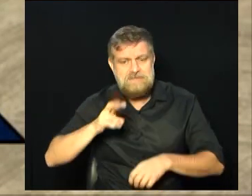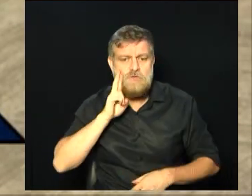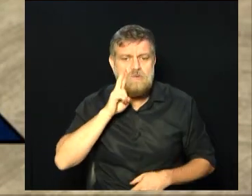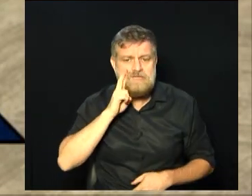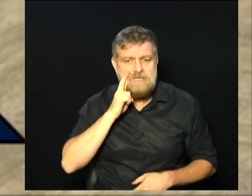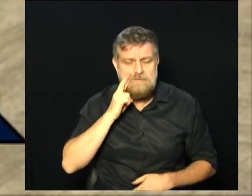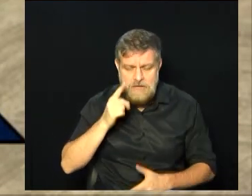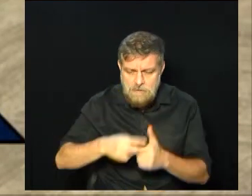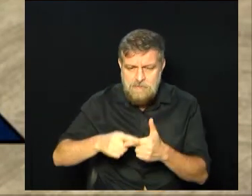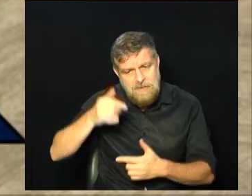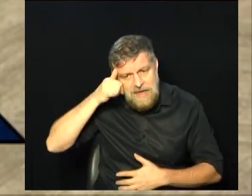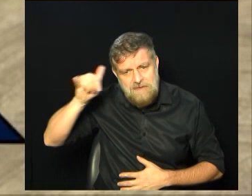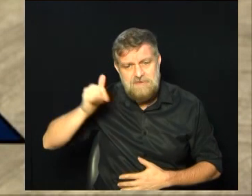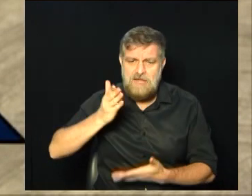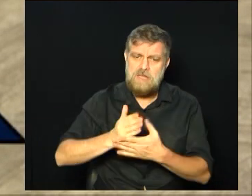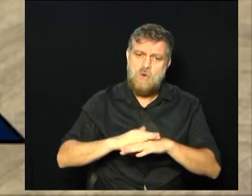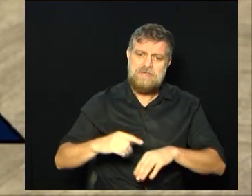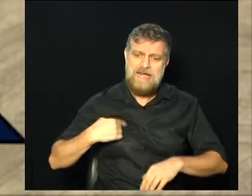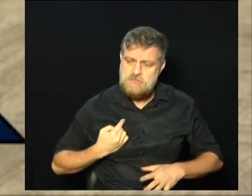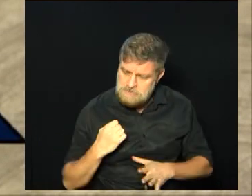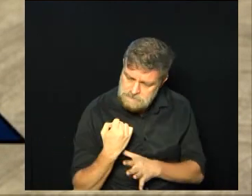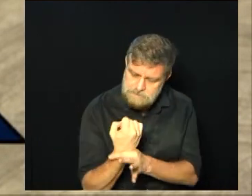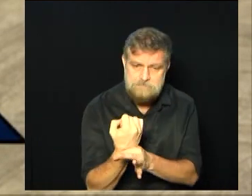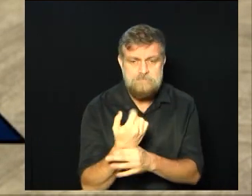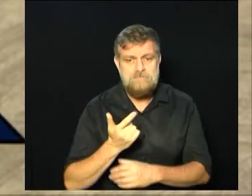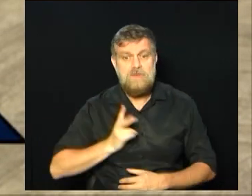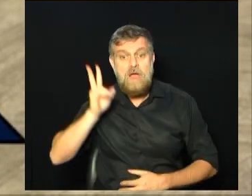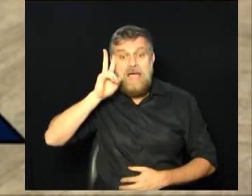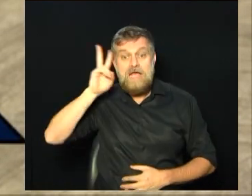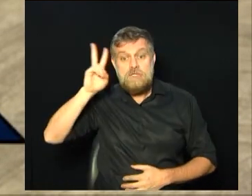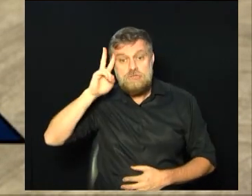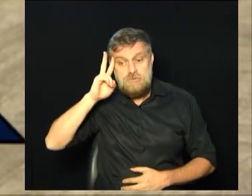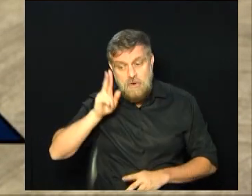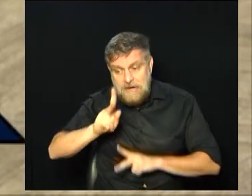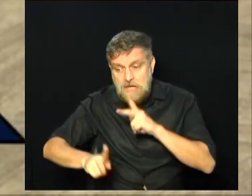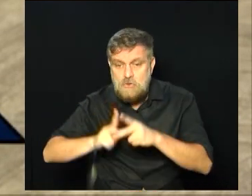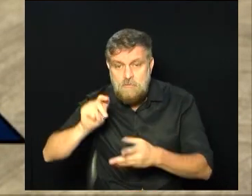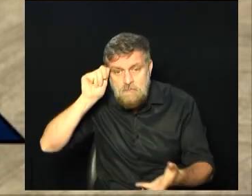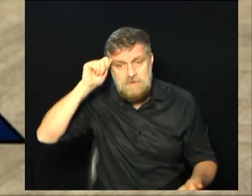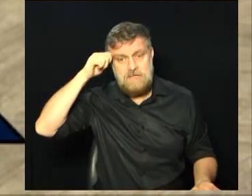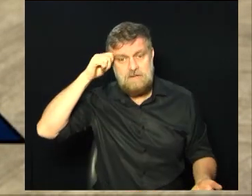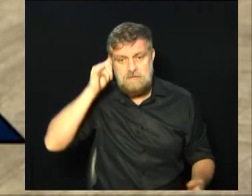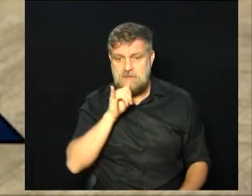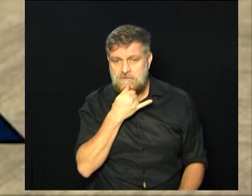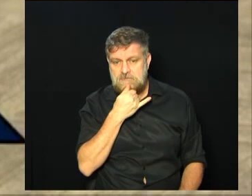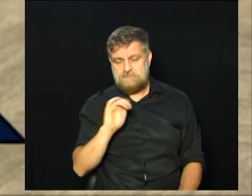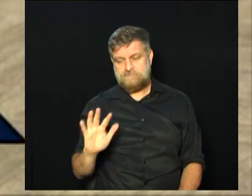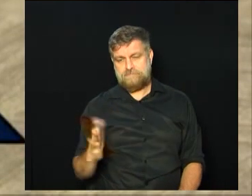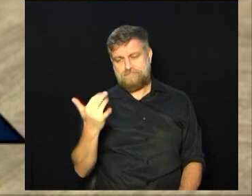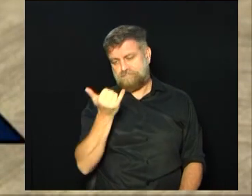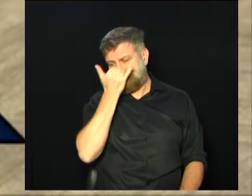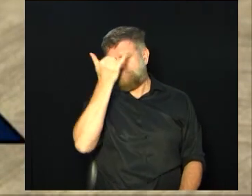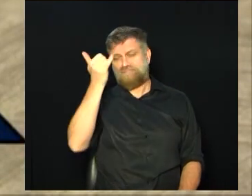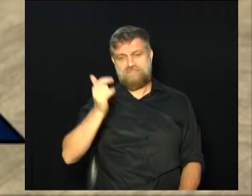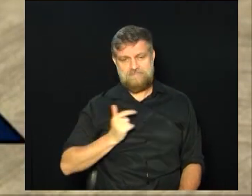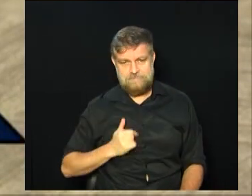não acontecesse, para a gente ter ali a garantia, inclusive histórica e cultural do povo negro. E infelizmente isso aconteceu